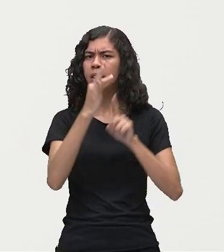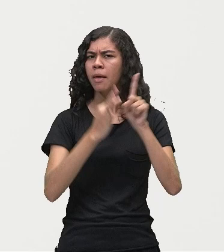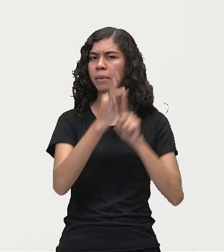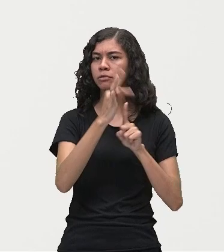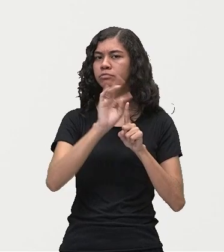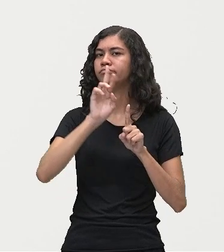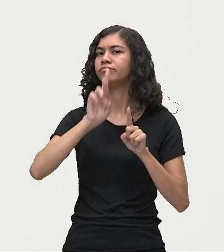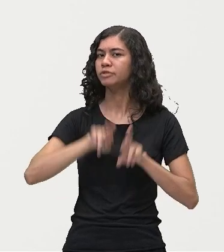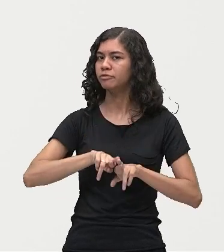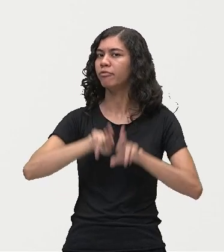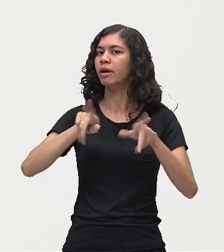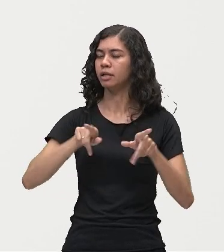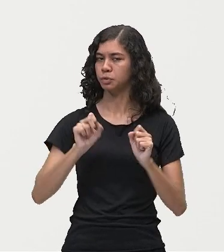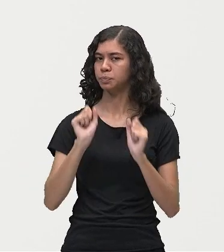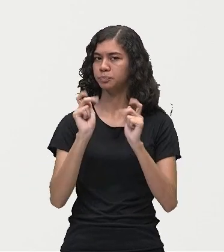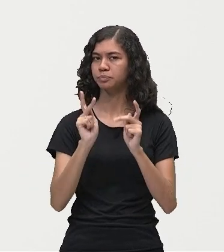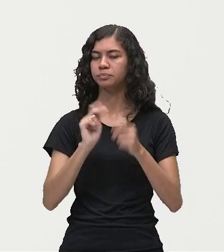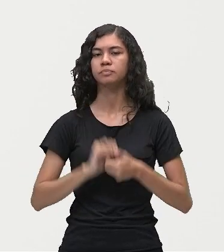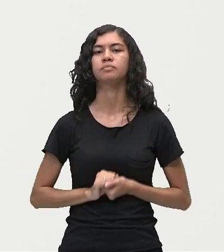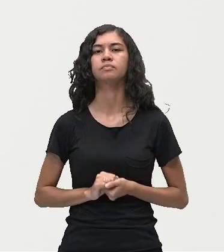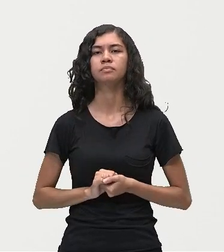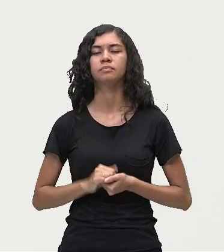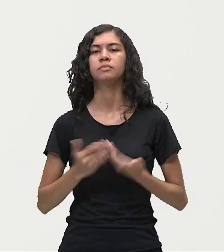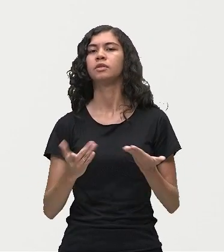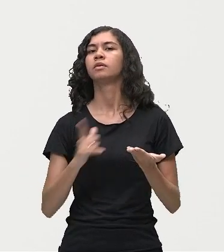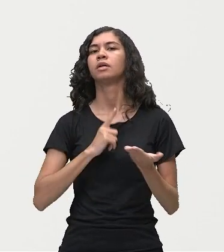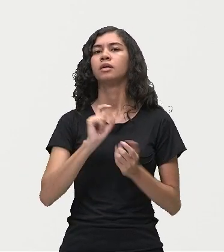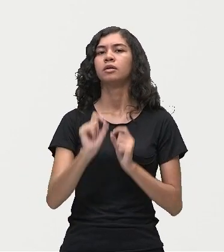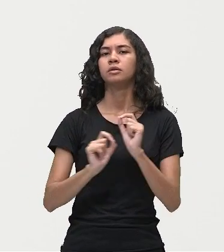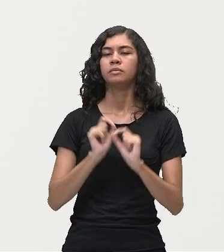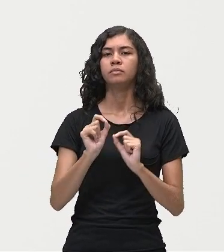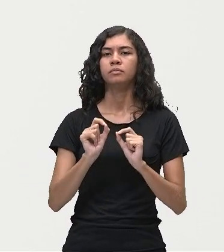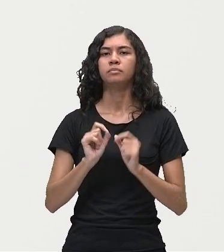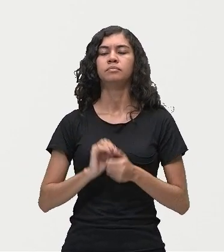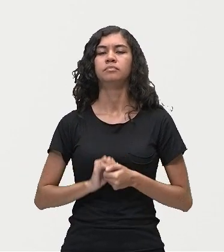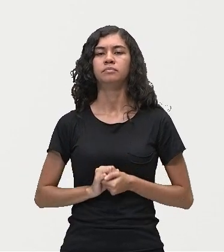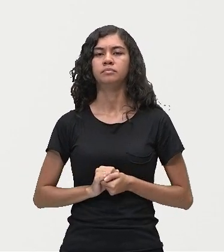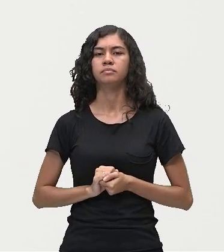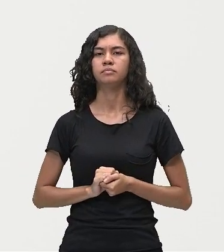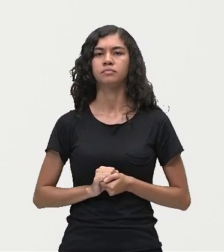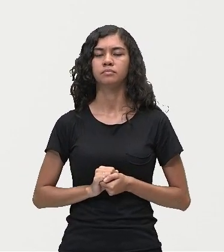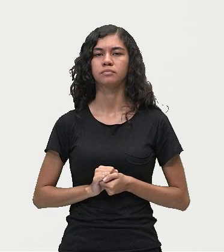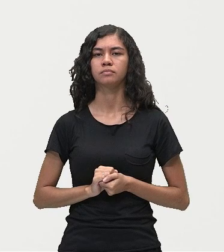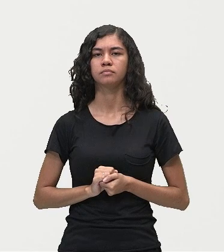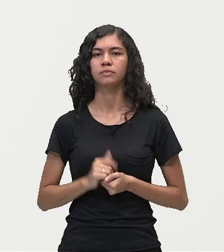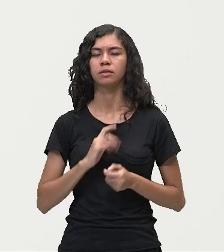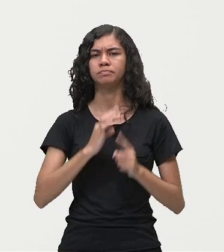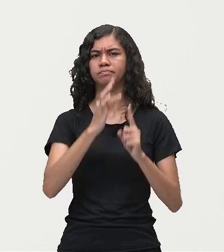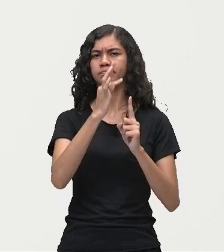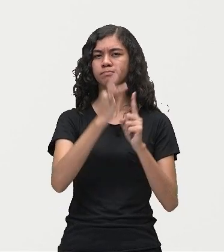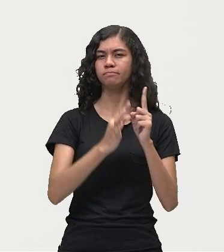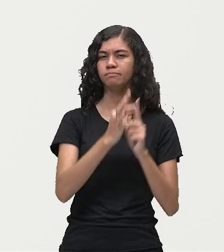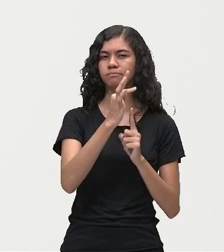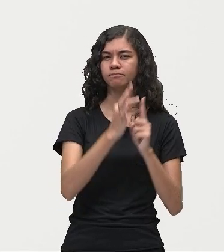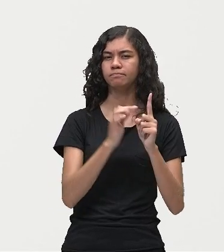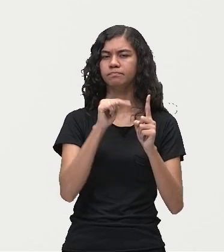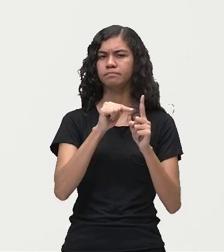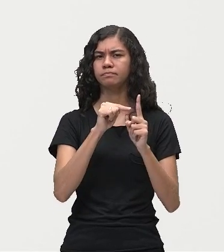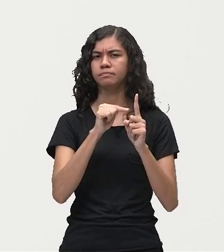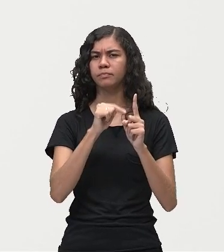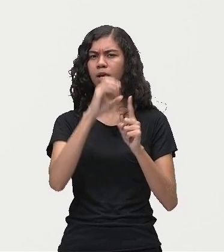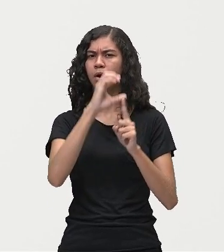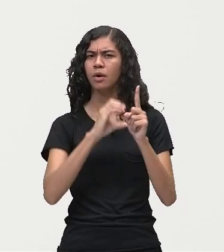diferentes. Beleza? Então nós temos o que, gente? A gente tem temperatura. Temperatura é o grau